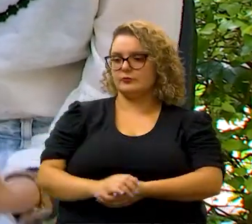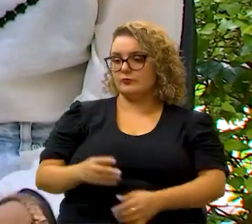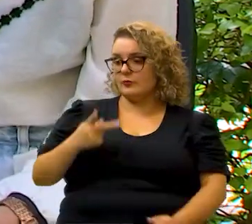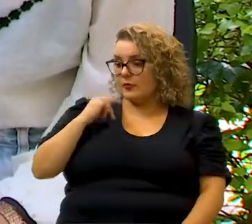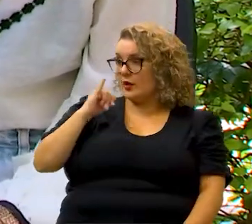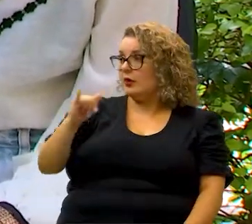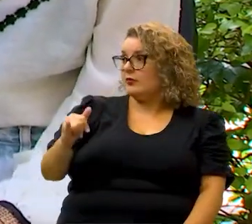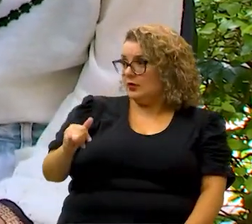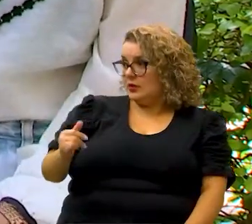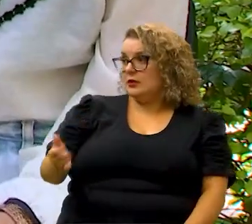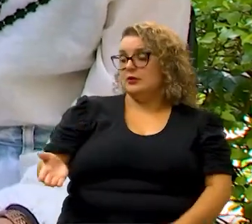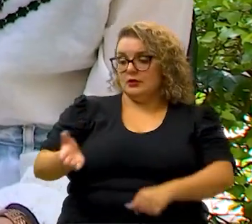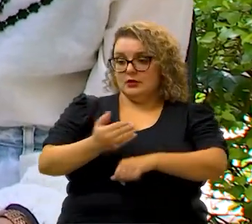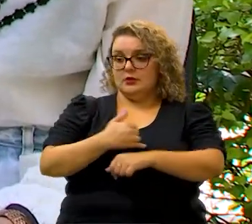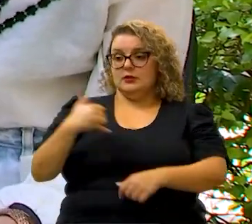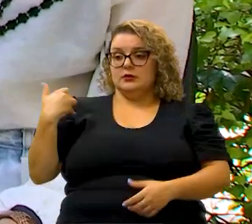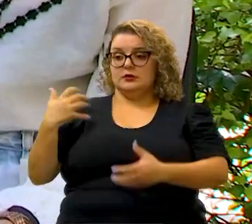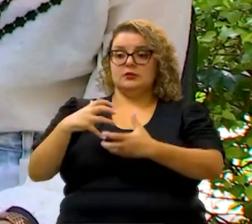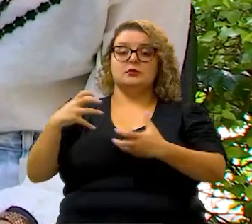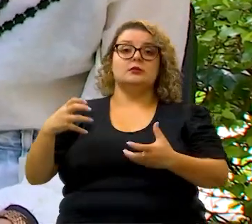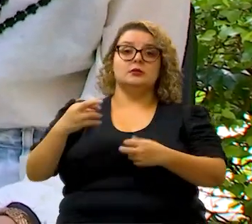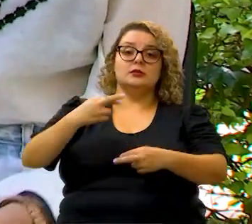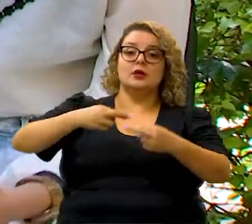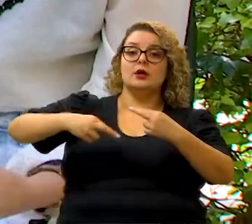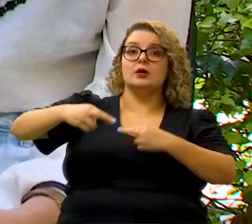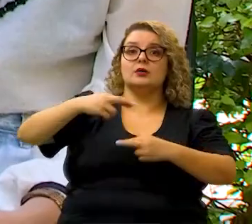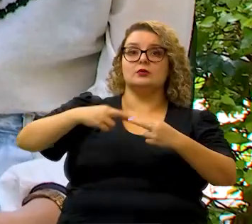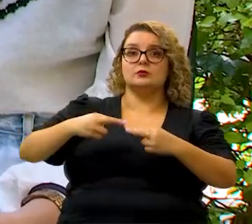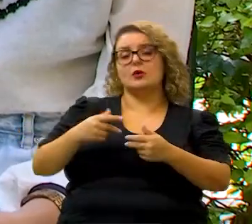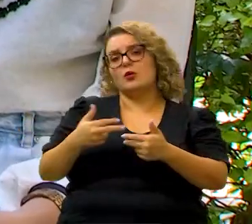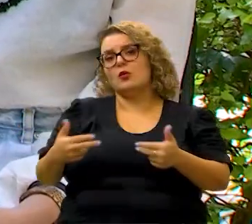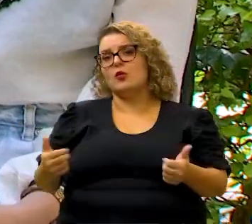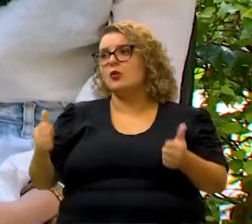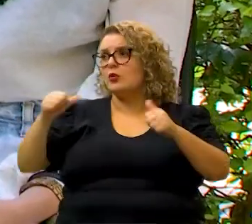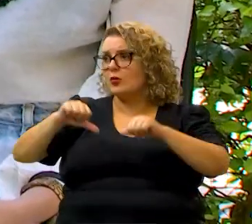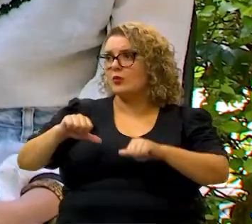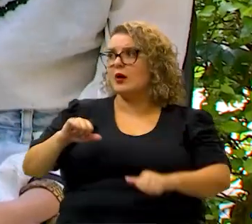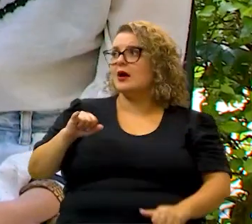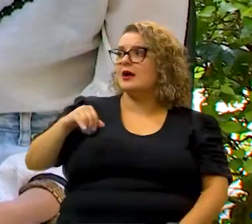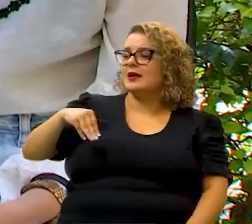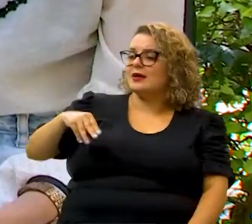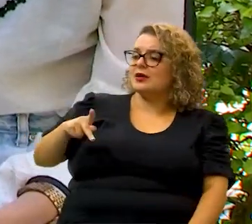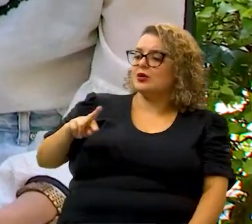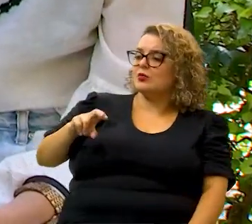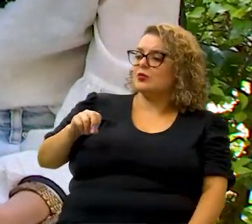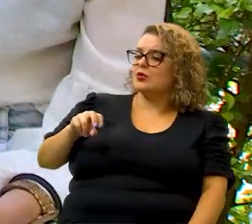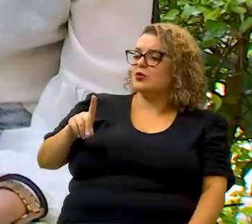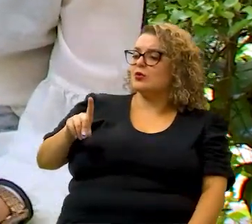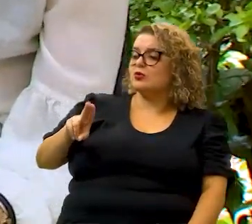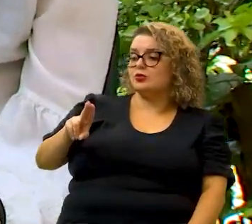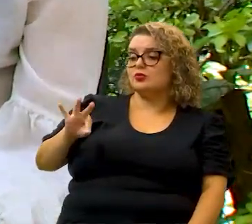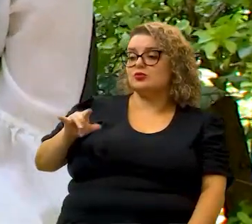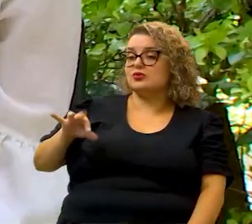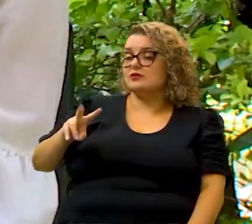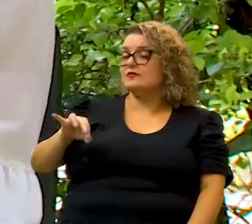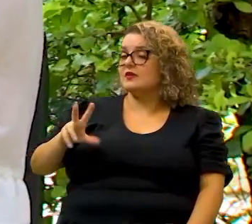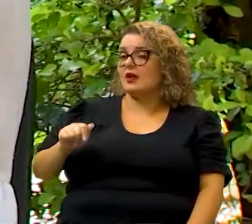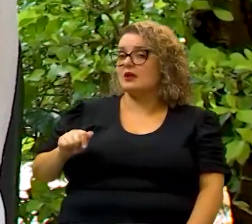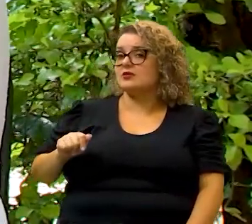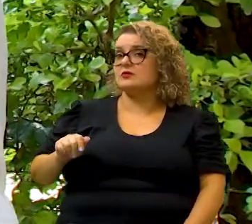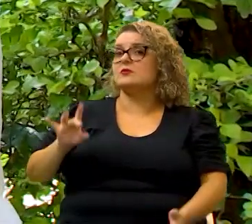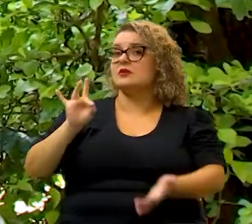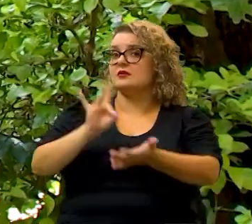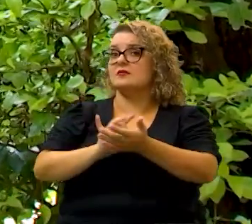falei anteriormente, né, que a fase do envelhecimento às vezes é atrelada a algo ruim, a improdutividade. Mas muito pelo